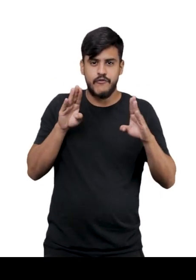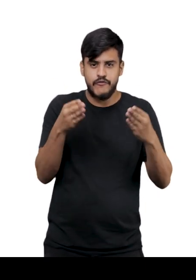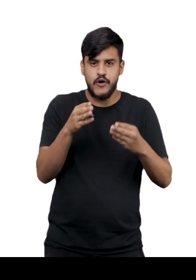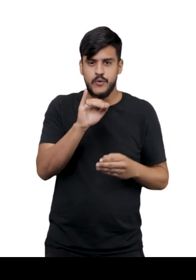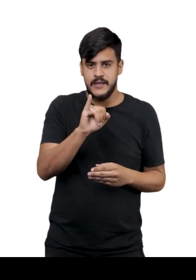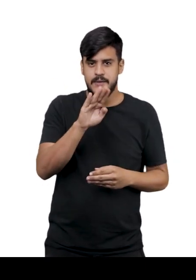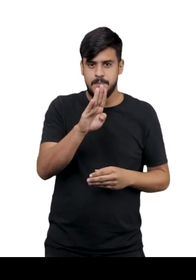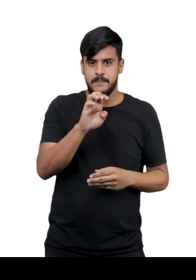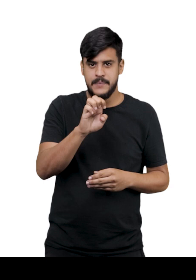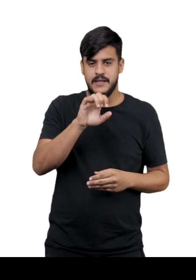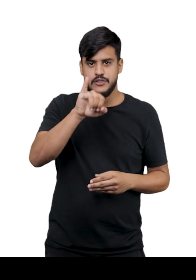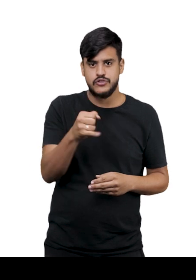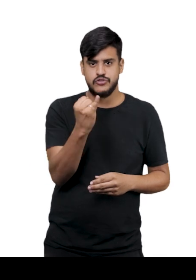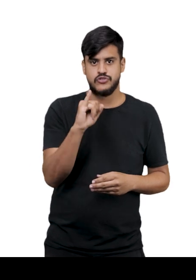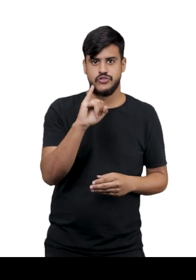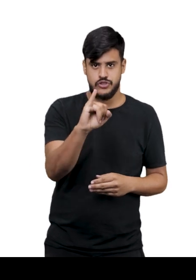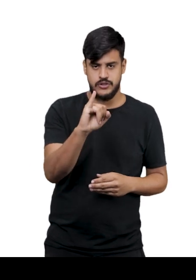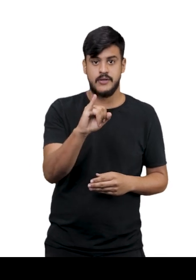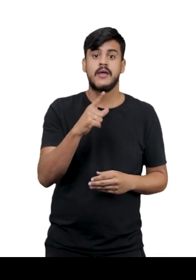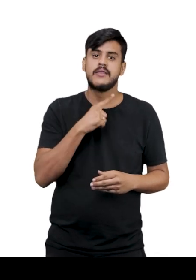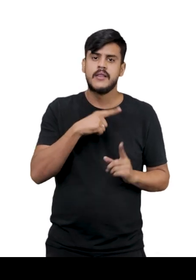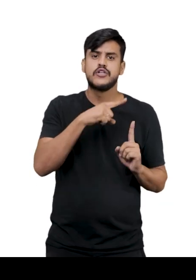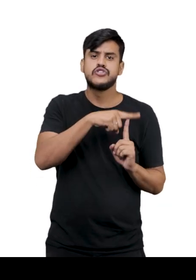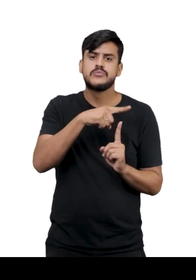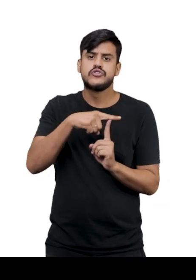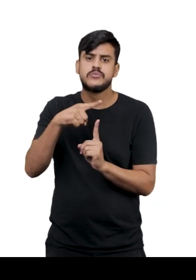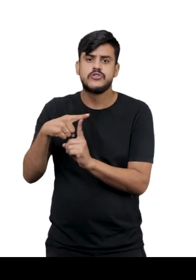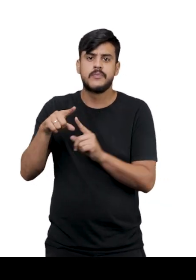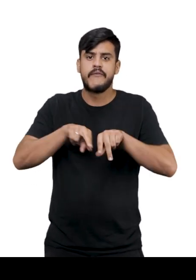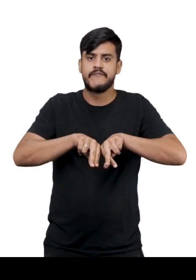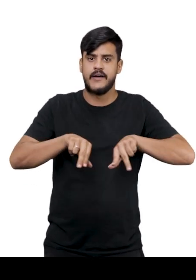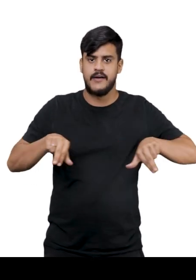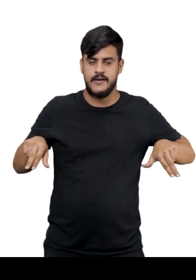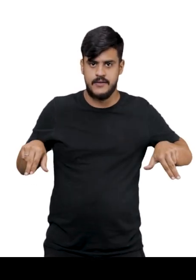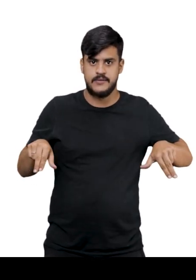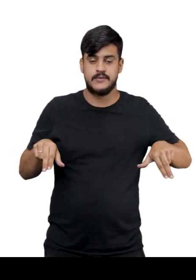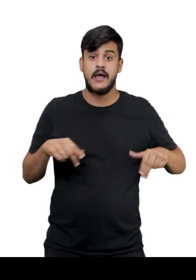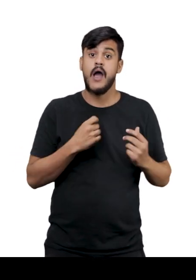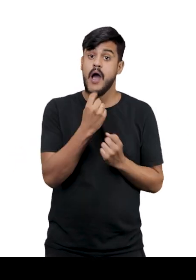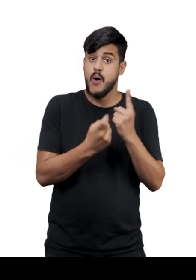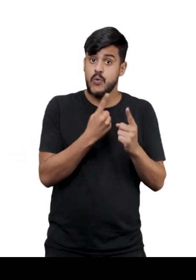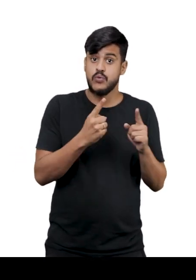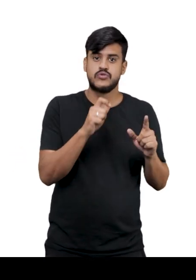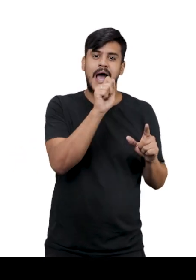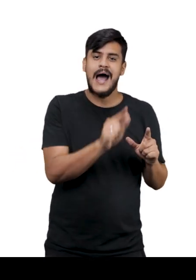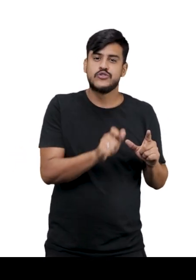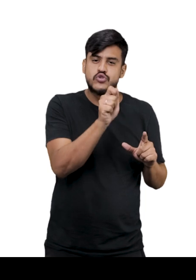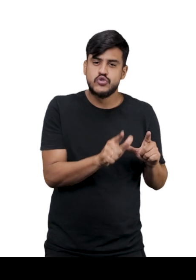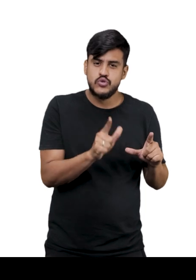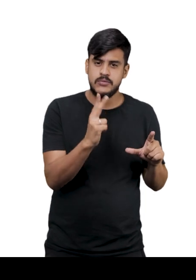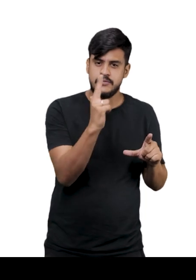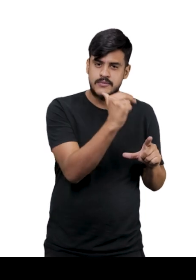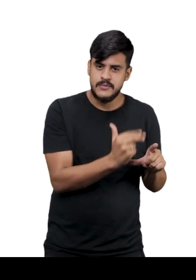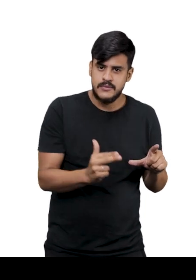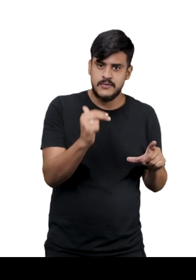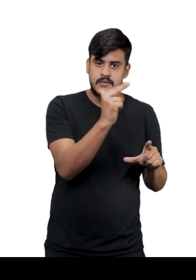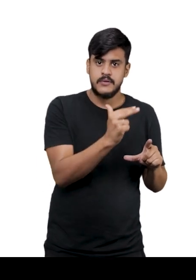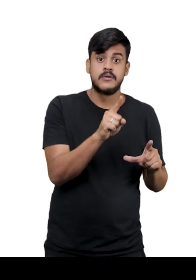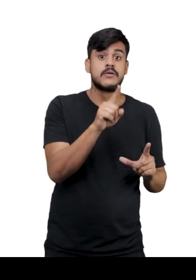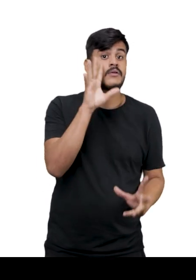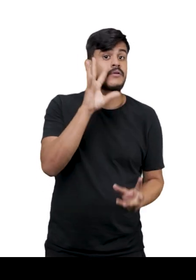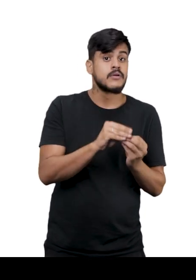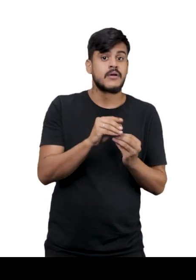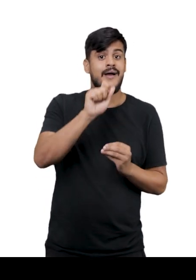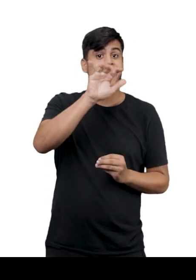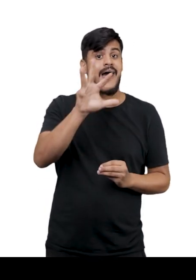Nesta vitrine dedicada aos ibejis, encontramos diversas tipologias. Aqueles com pinturas em azul anil,